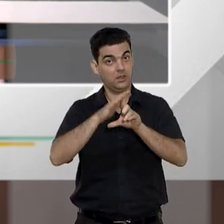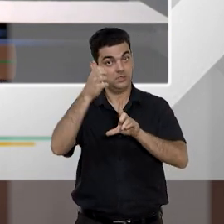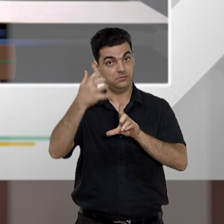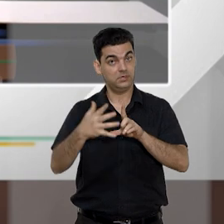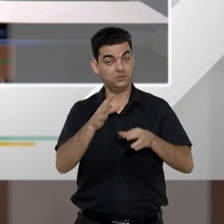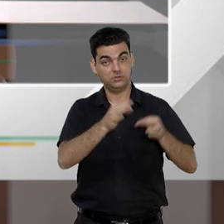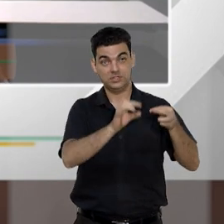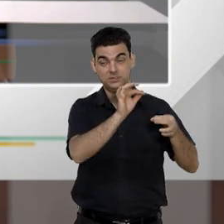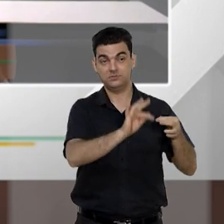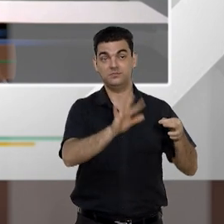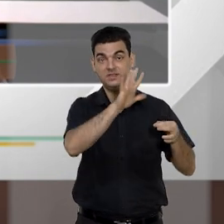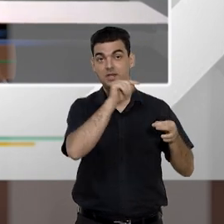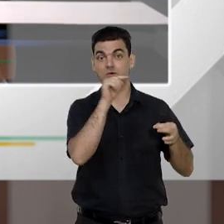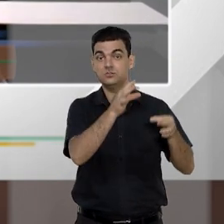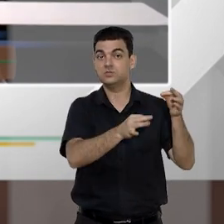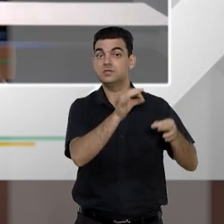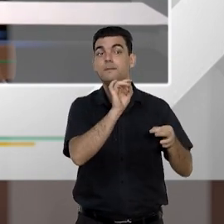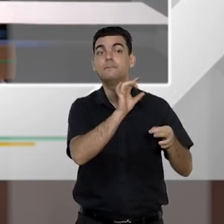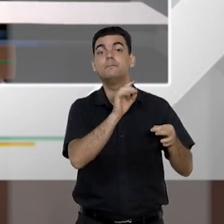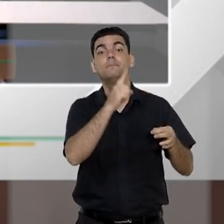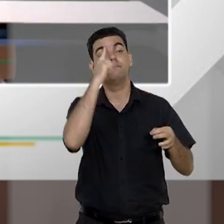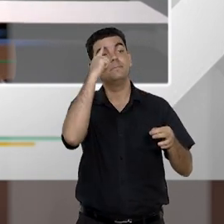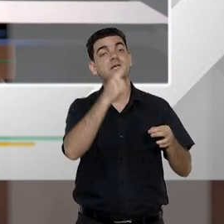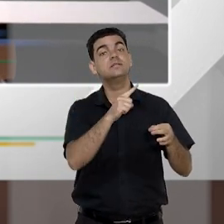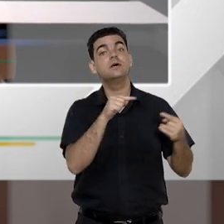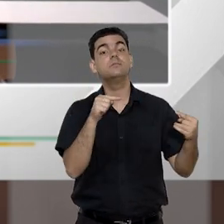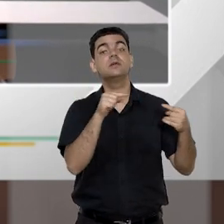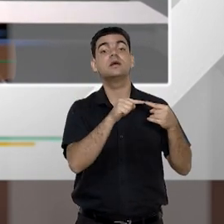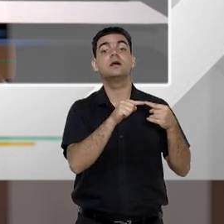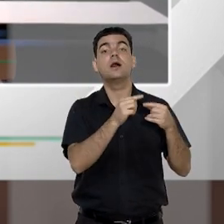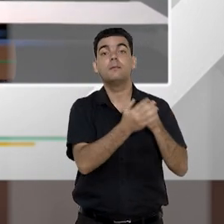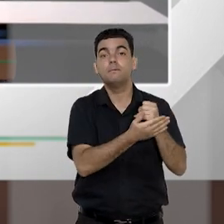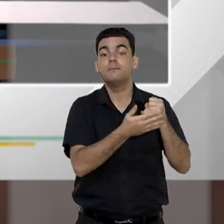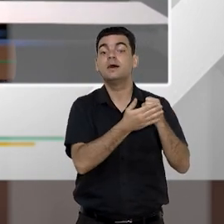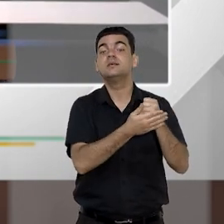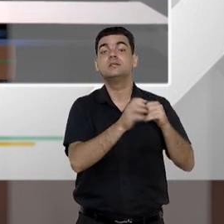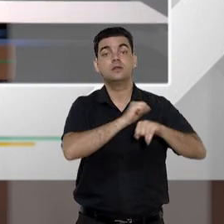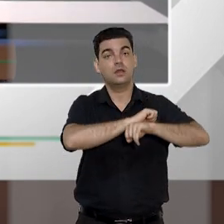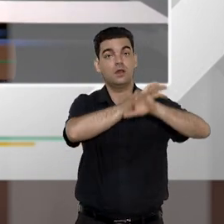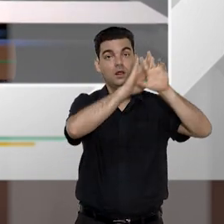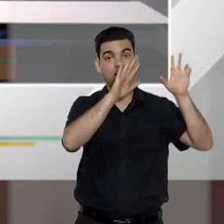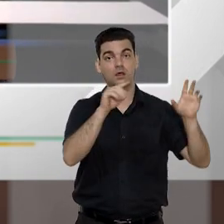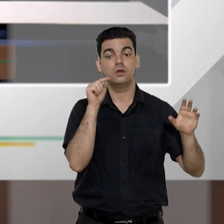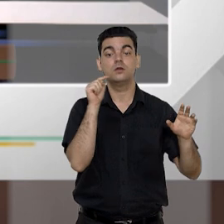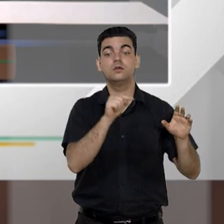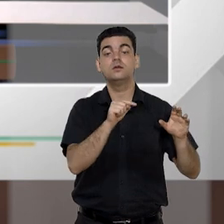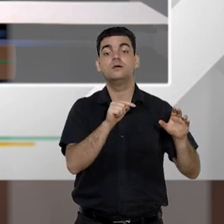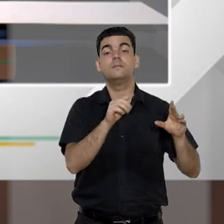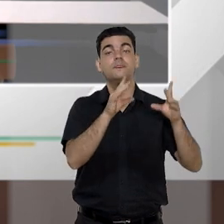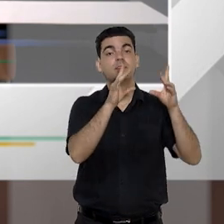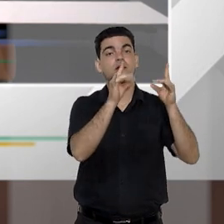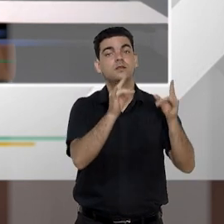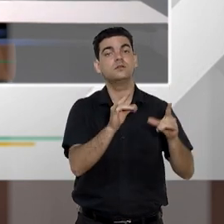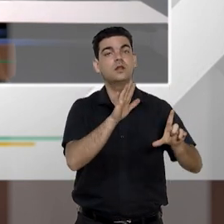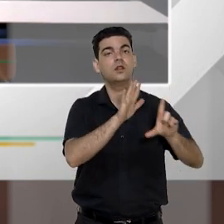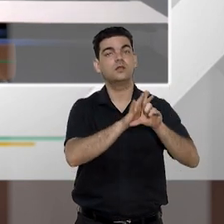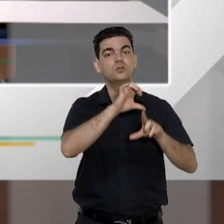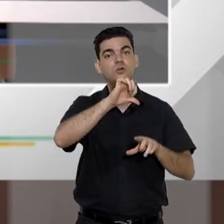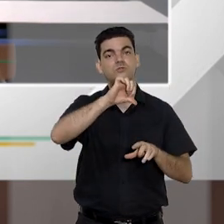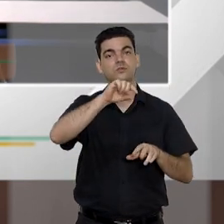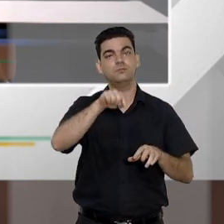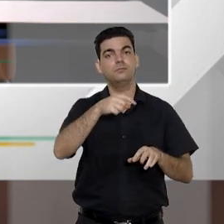lá o artigo 1º da nossa lei, dos juizados especiais federais, que determina a aplicação subsidiária expressa